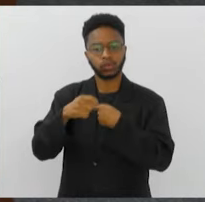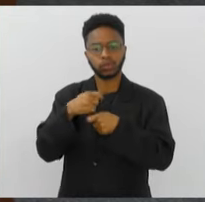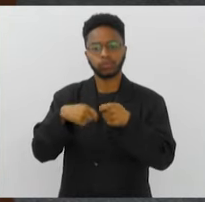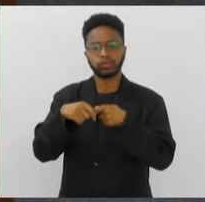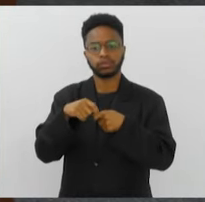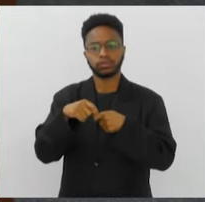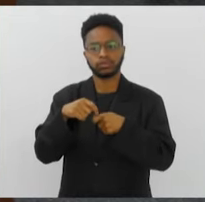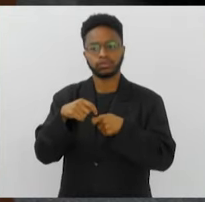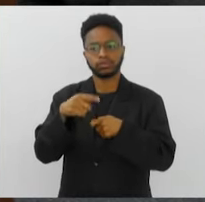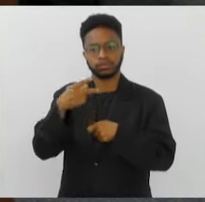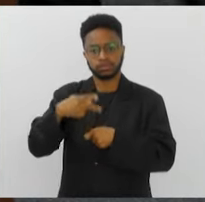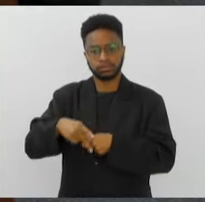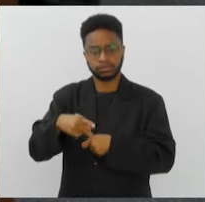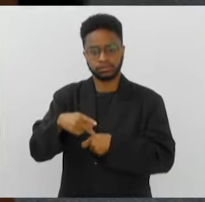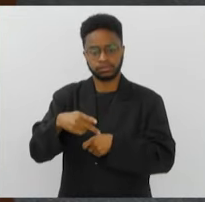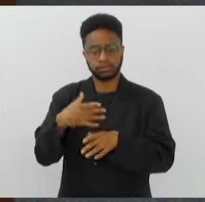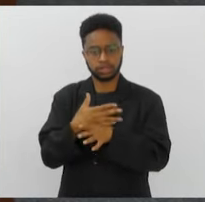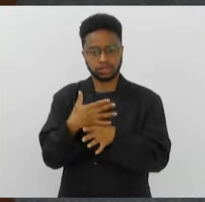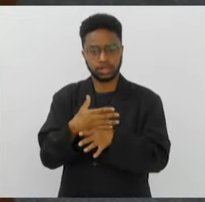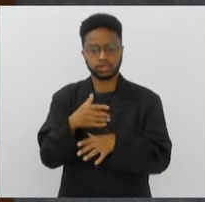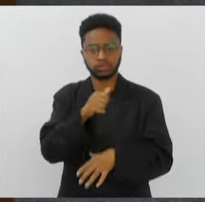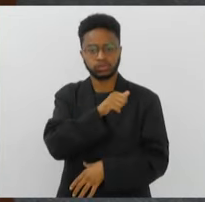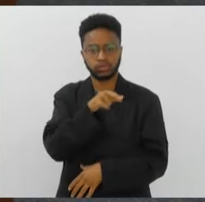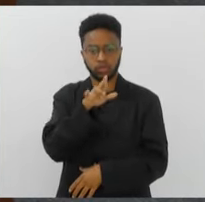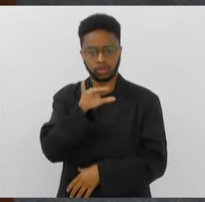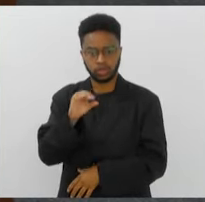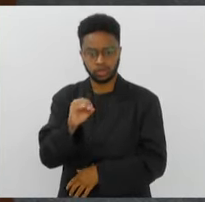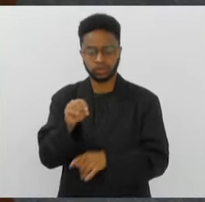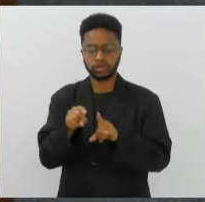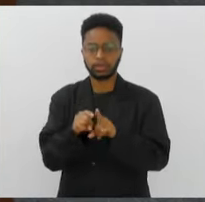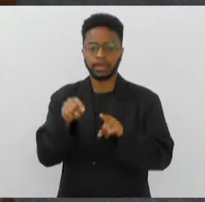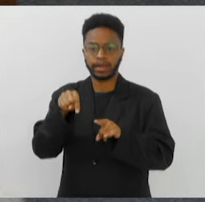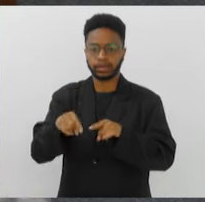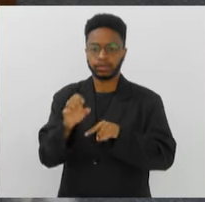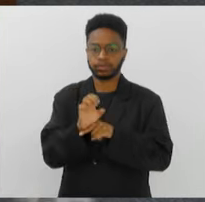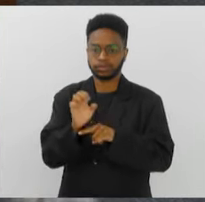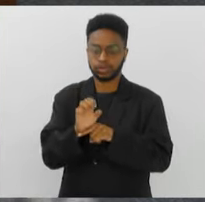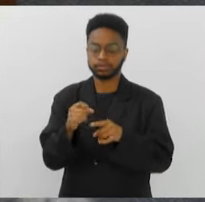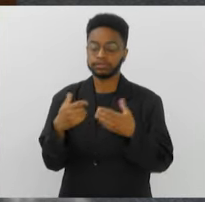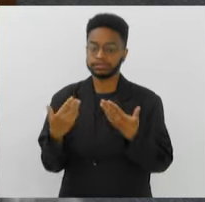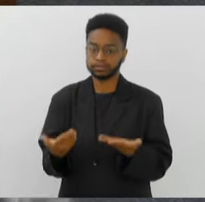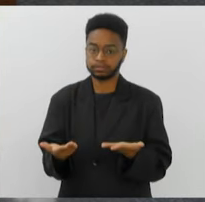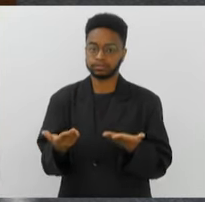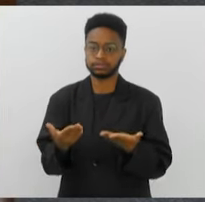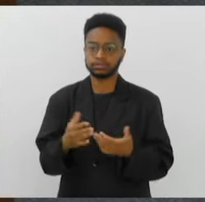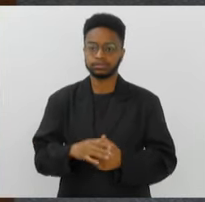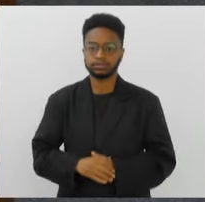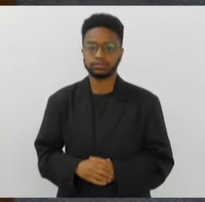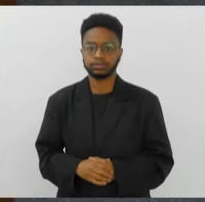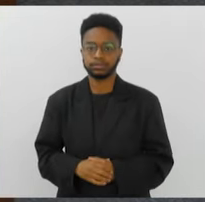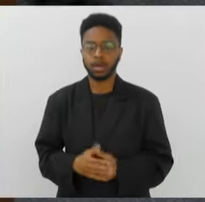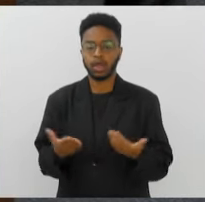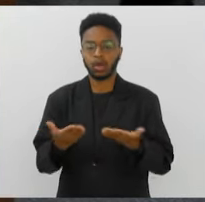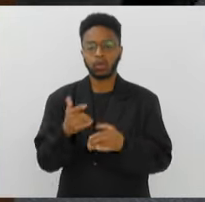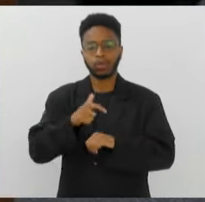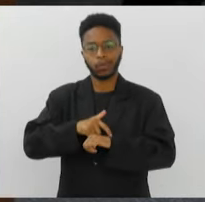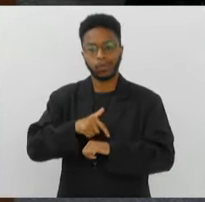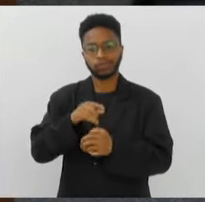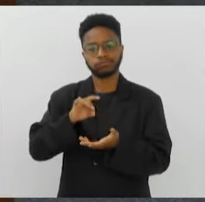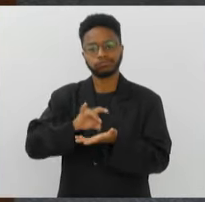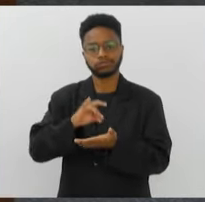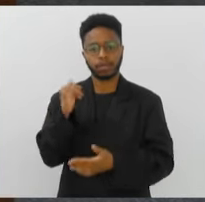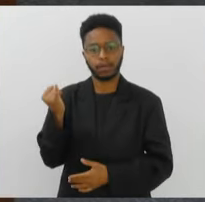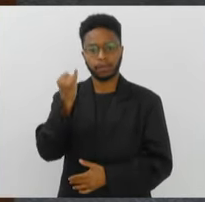cidade cidade do Rio de Janeiro, do Estado do Rio de Janeiro. Então, está sendo um momento muito